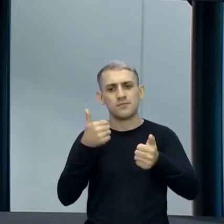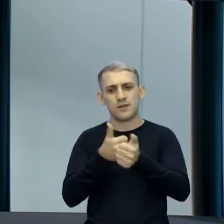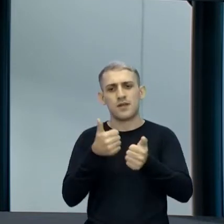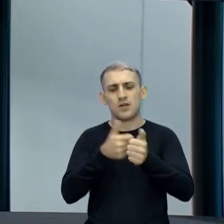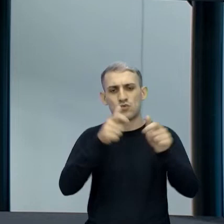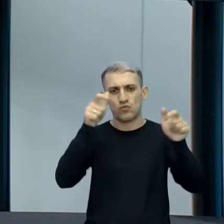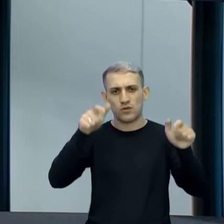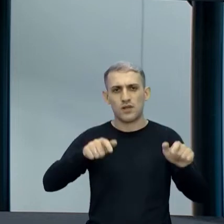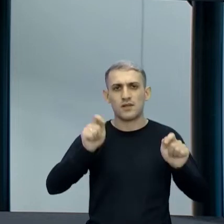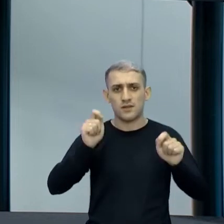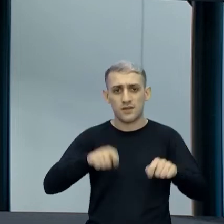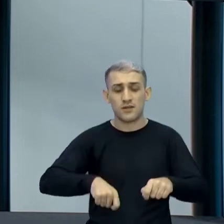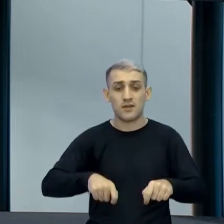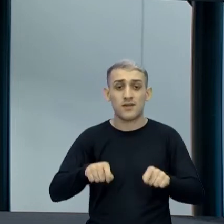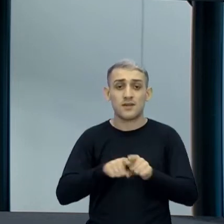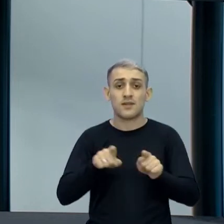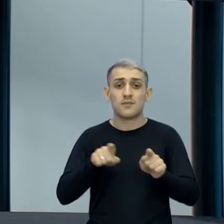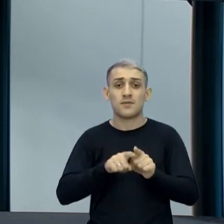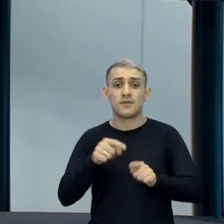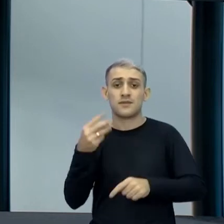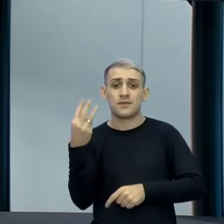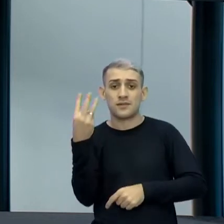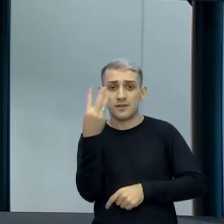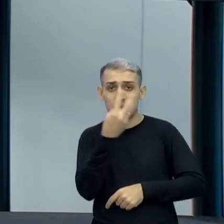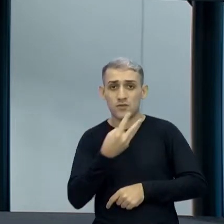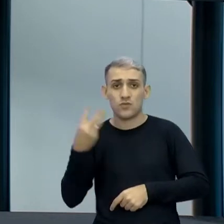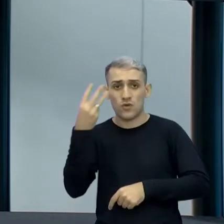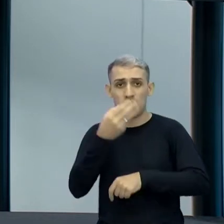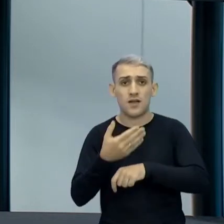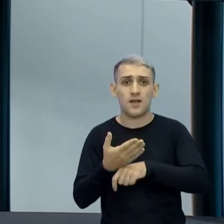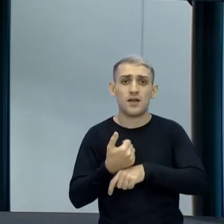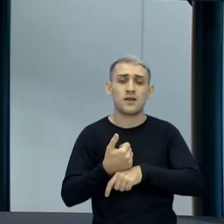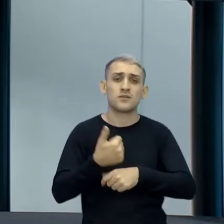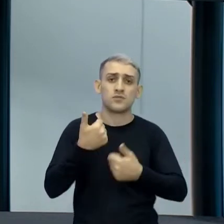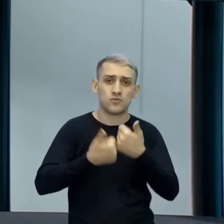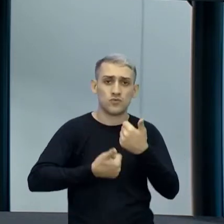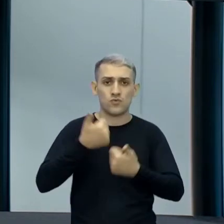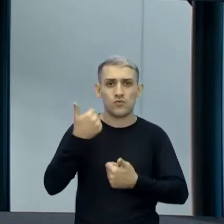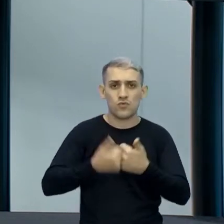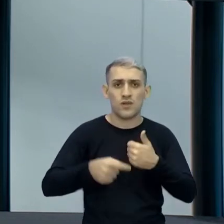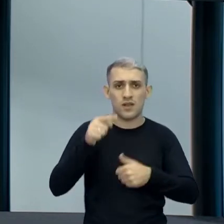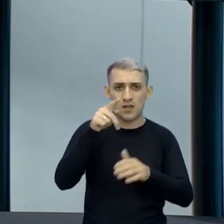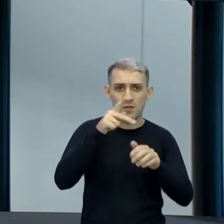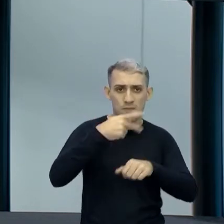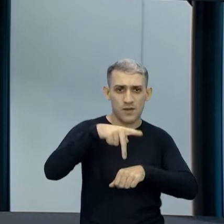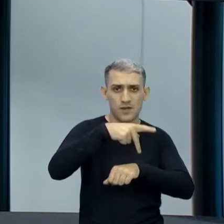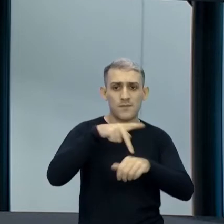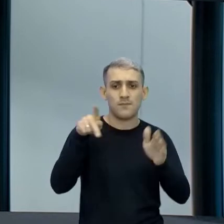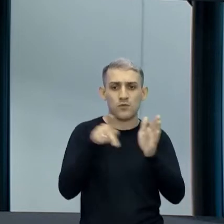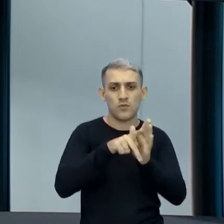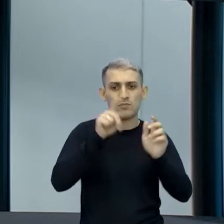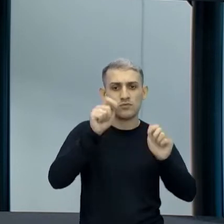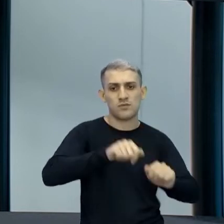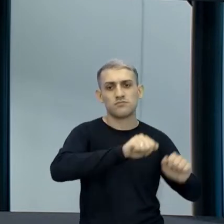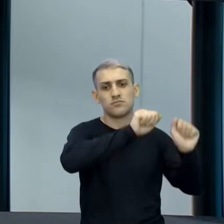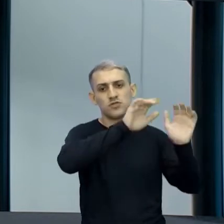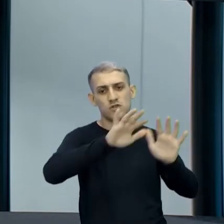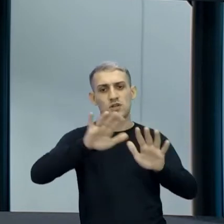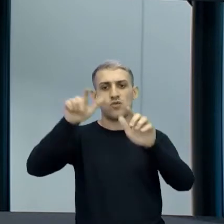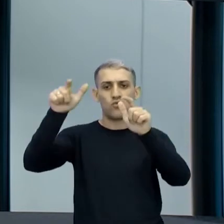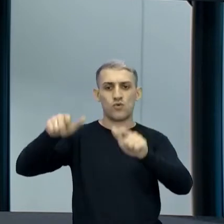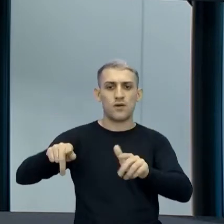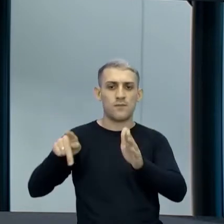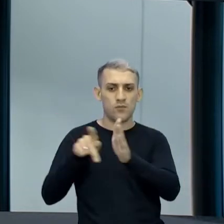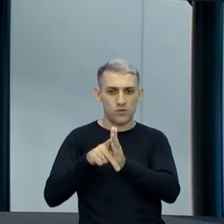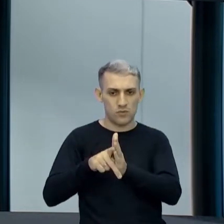tá certo? E 3 horas antes da partida, já estando naquele país, eles vão direto para o estádio. E aí